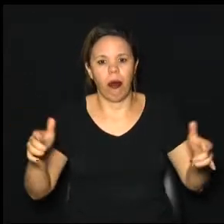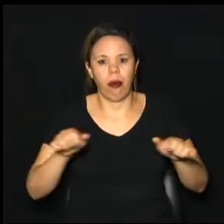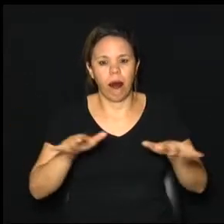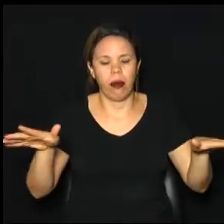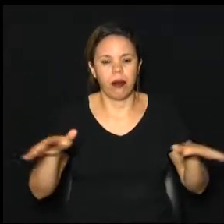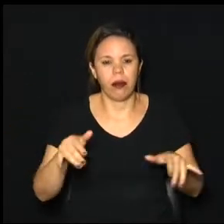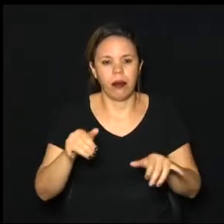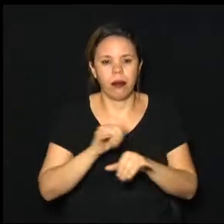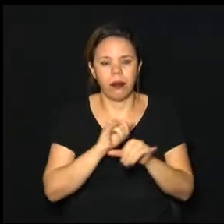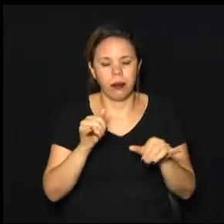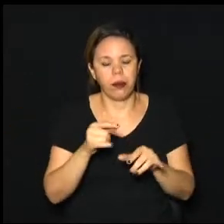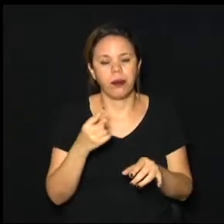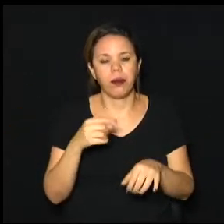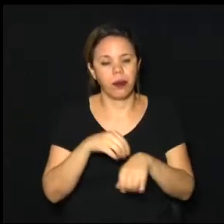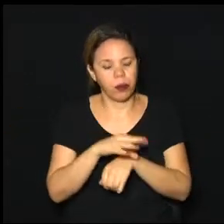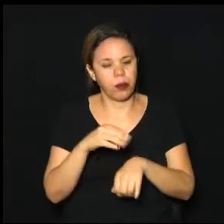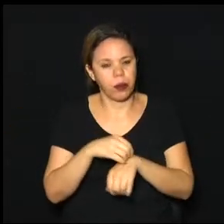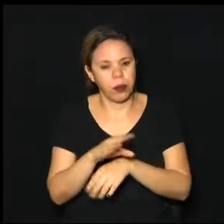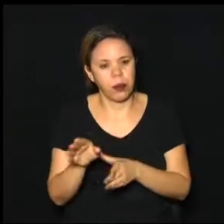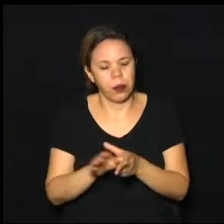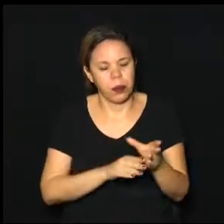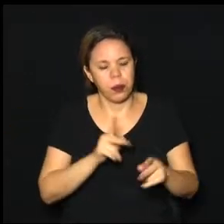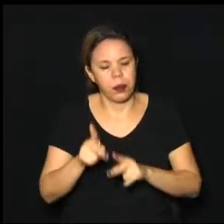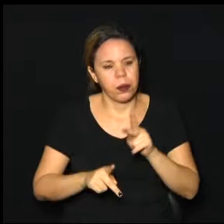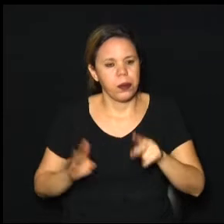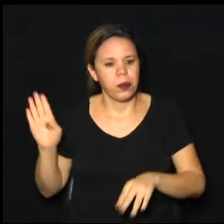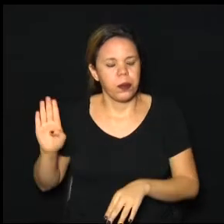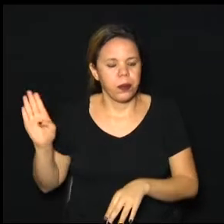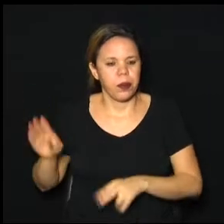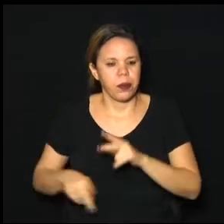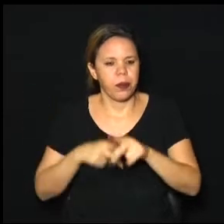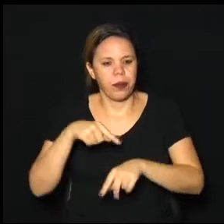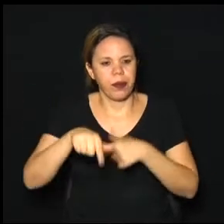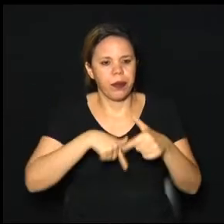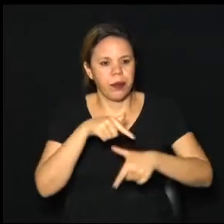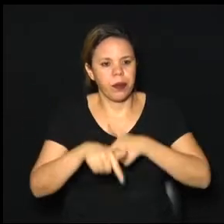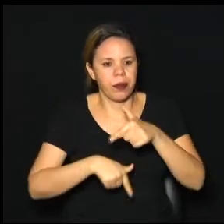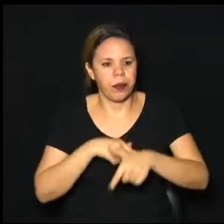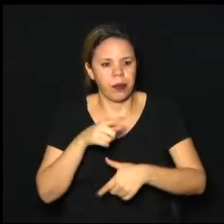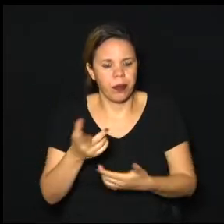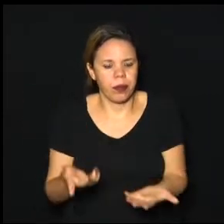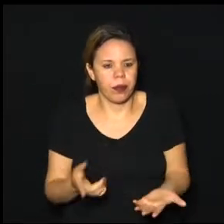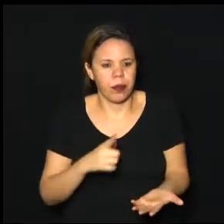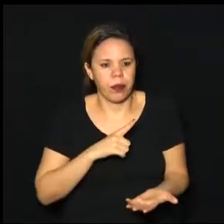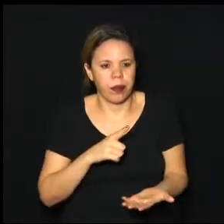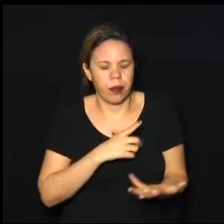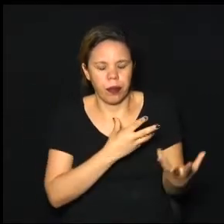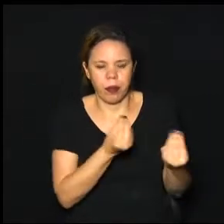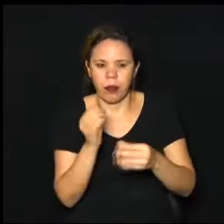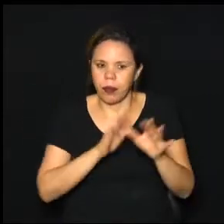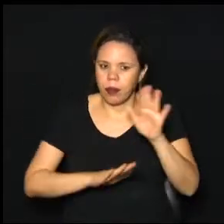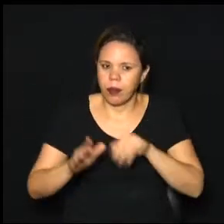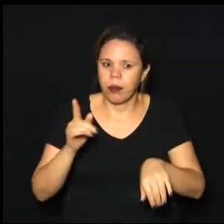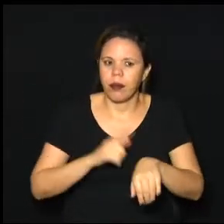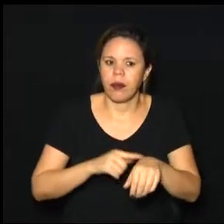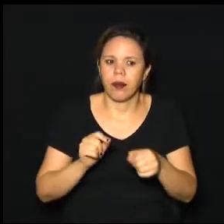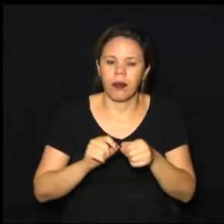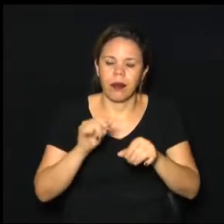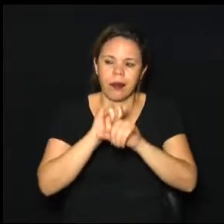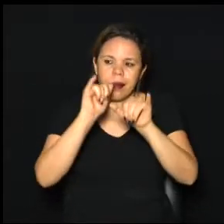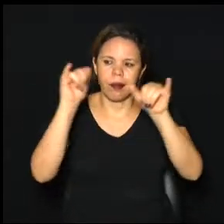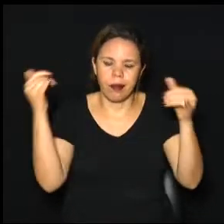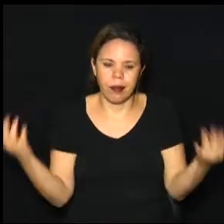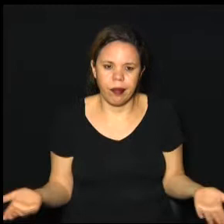já o alerta e a dica para que os candidatos e aqueles que vão trabalhar com isso tenham bastante cuidado na hora de fazer essas